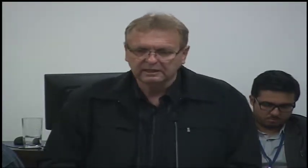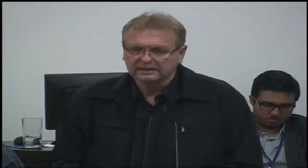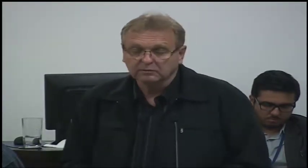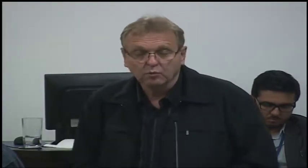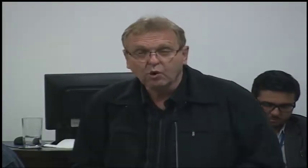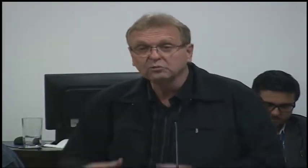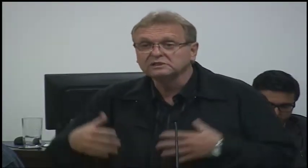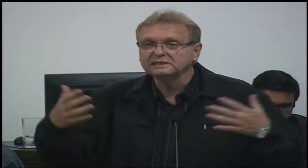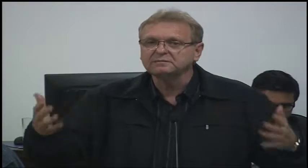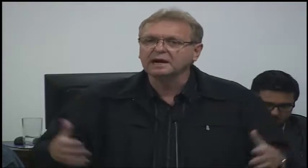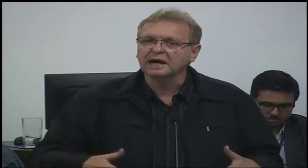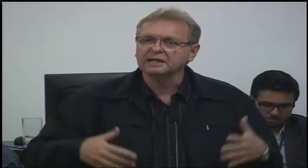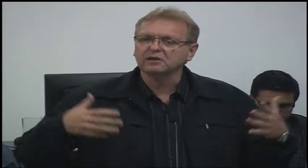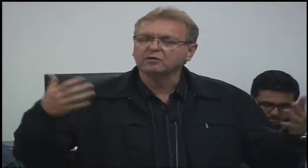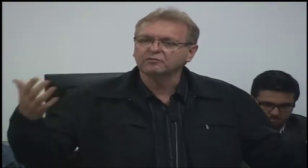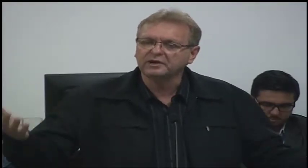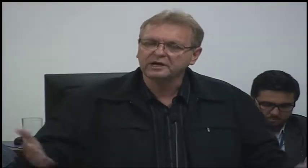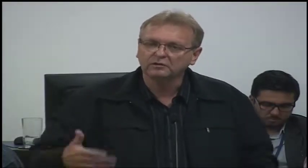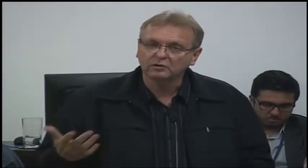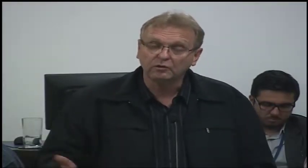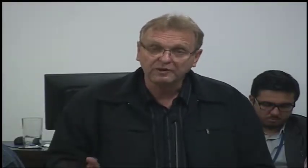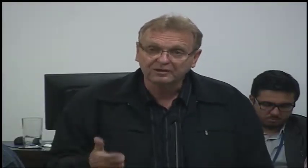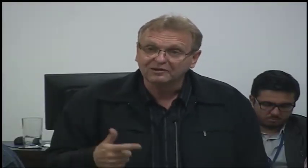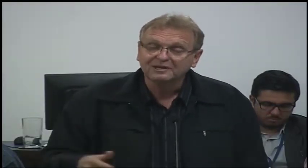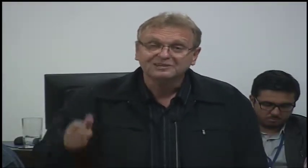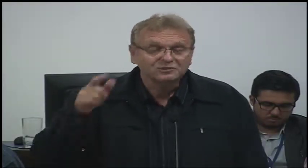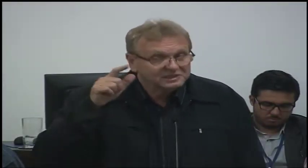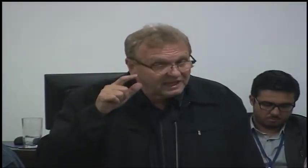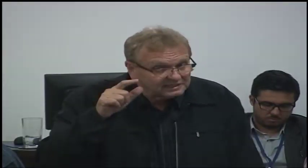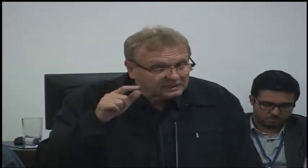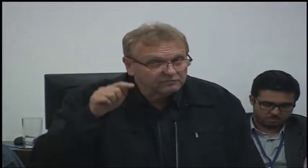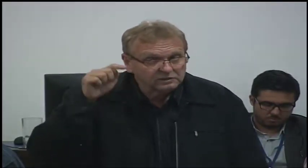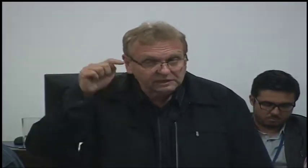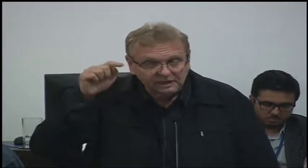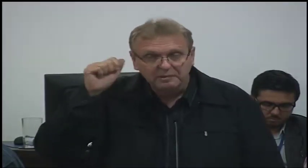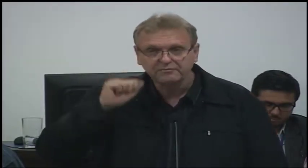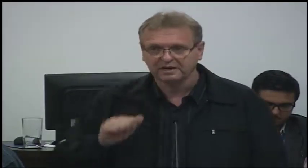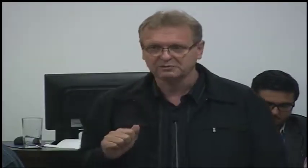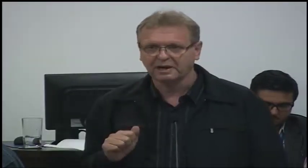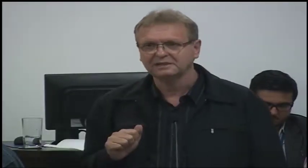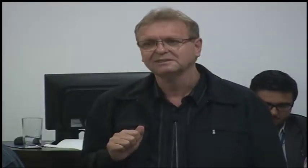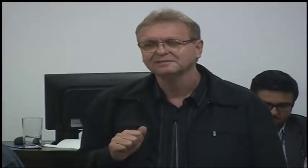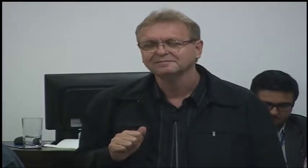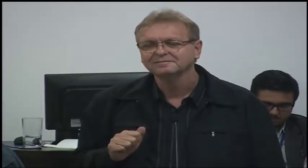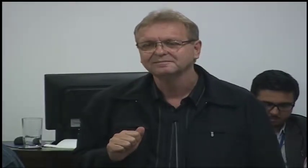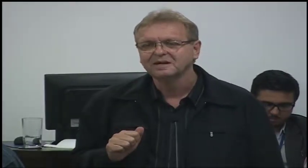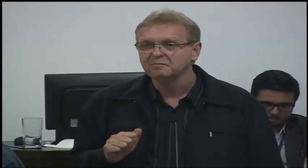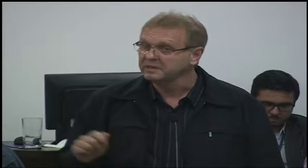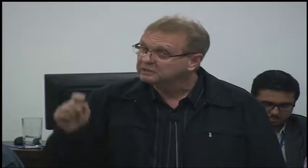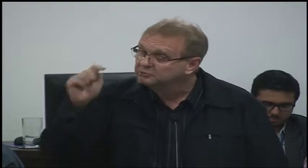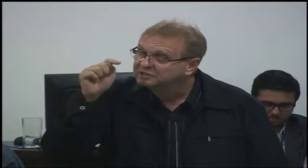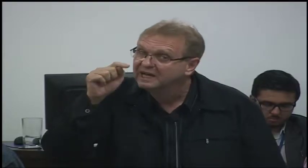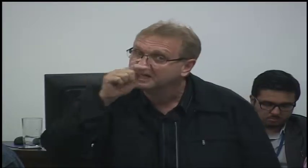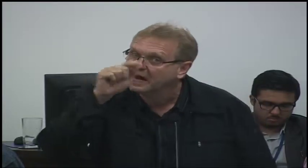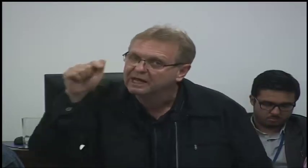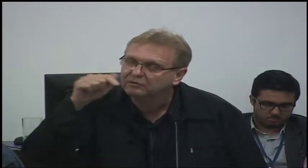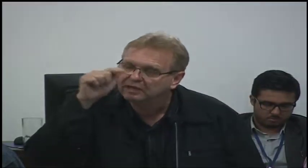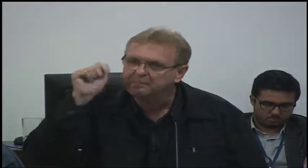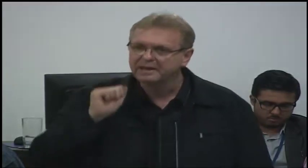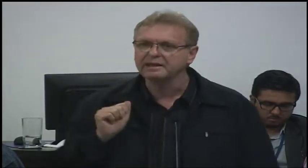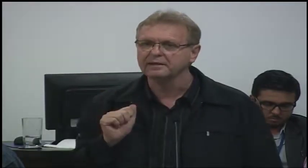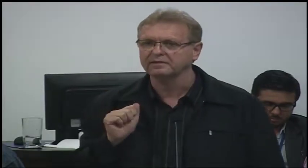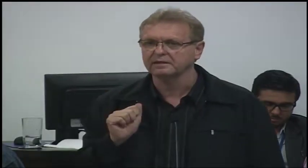parte, como dizem, de bancada de governo ou não governo, não esqueça que você também faz parte. Mesmo se